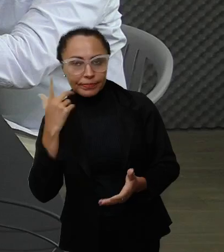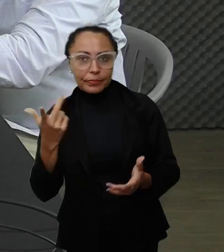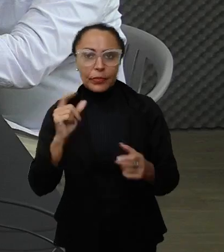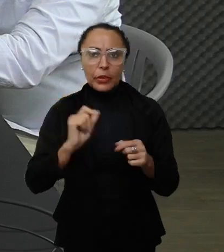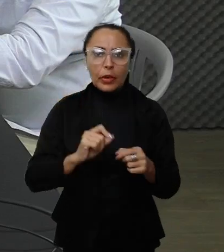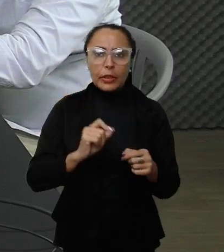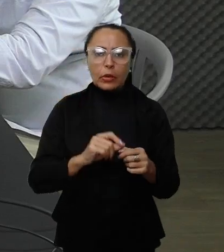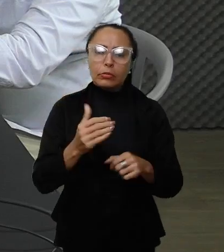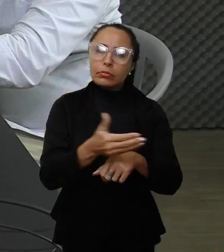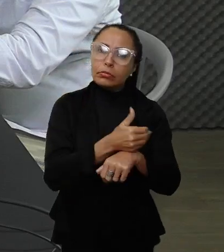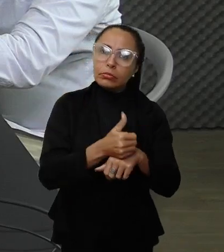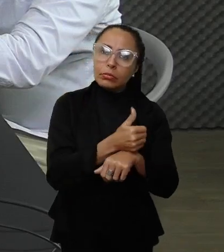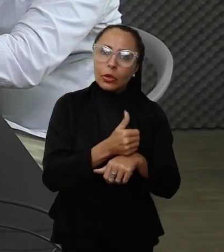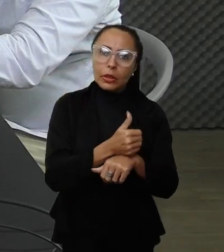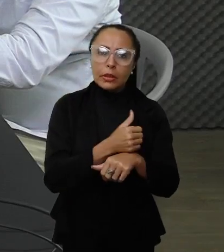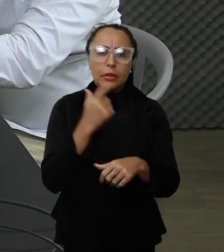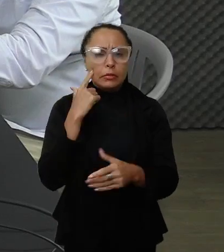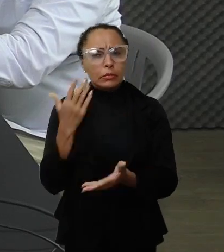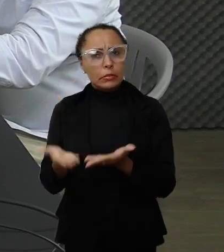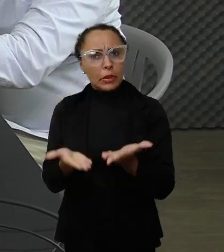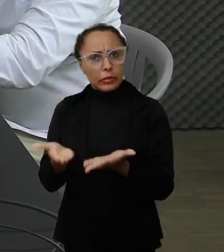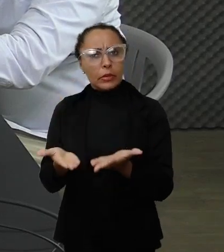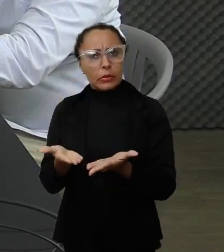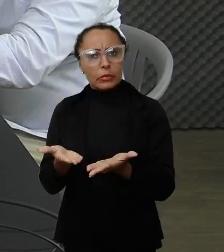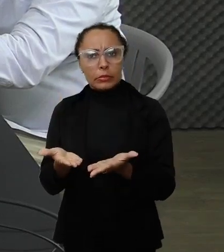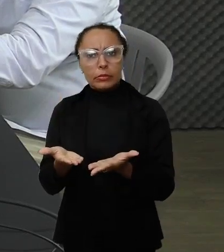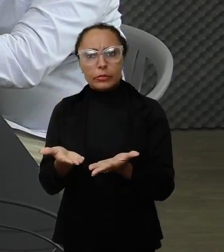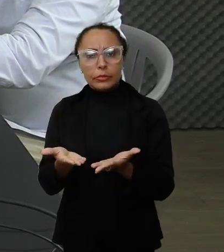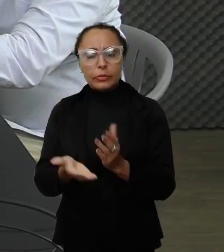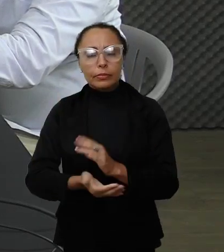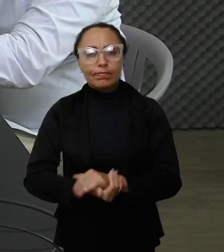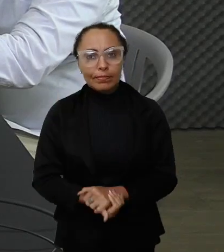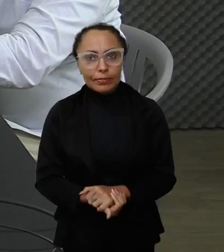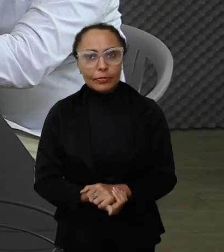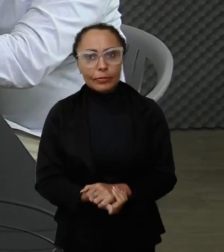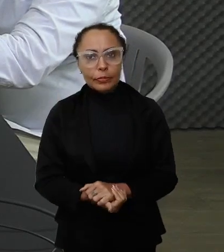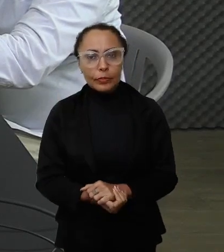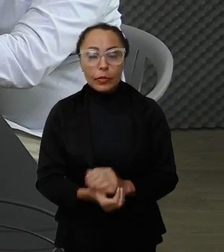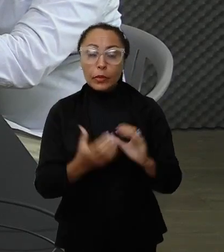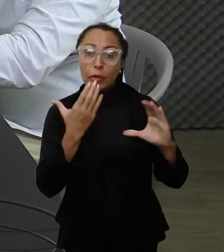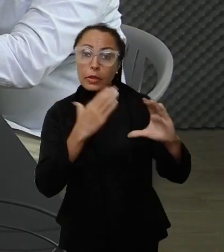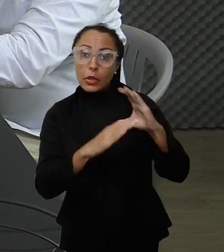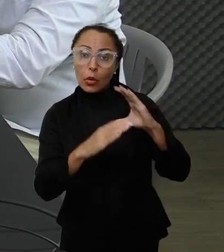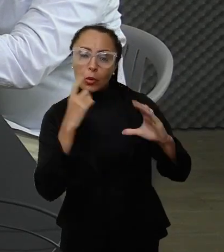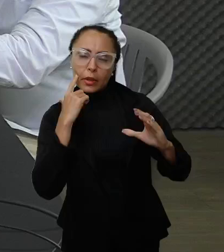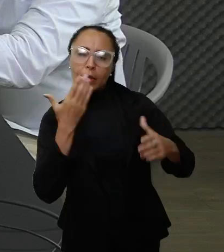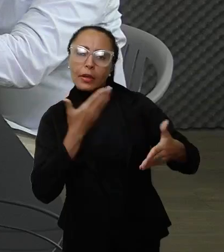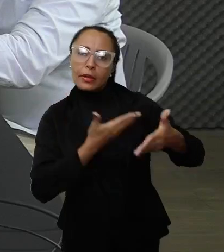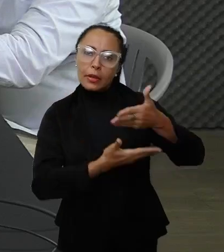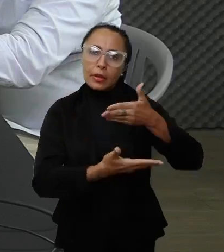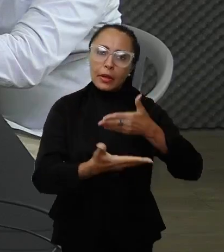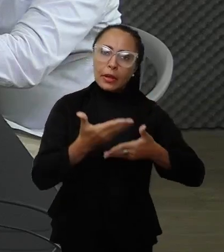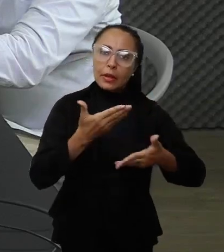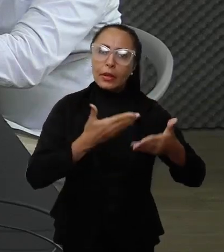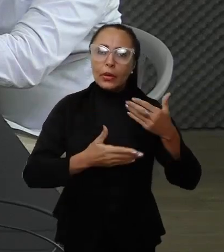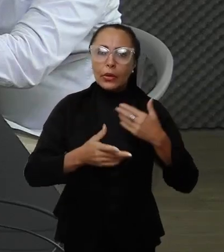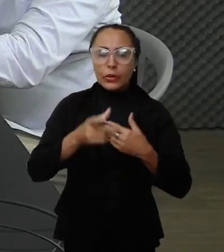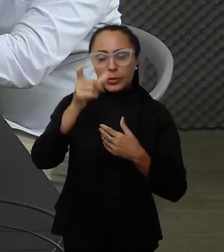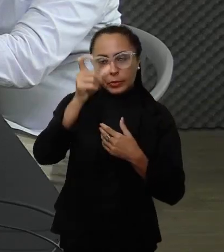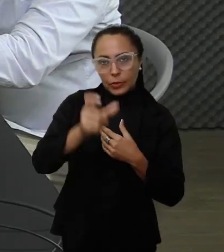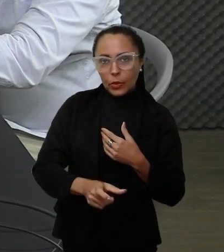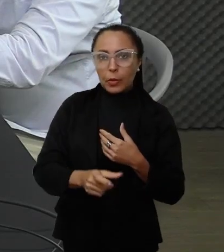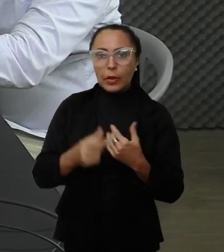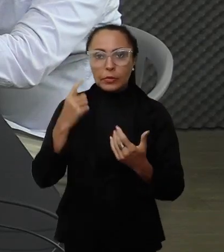com qualidade e como um serviço mesmo. Né? Se comunicar nas relações pessoais, você não está fazendo